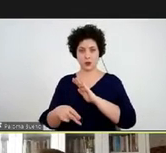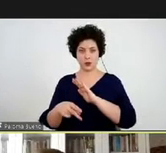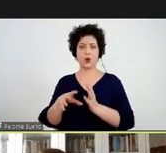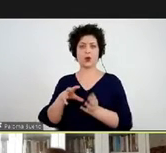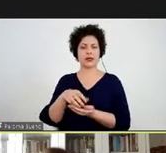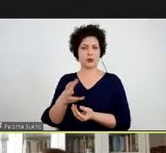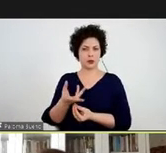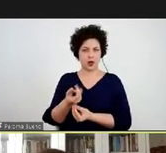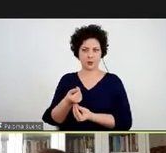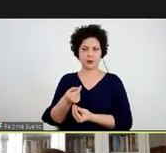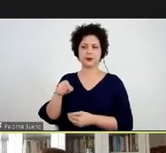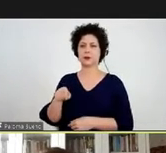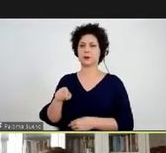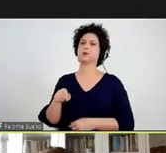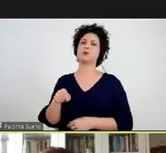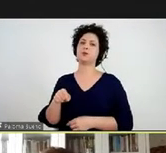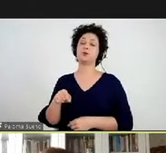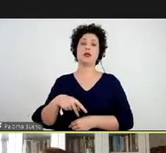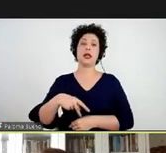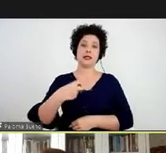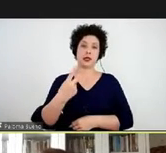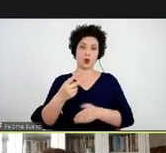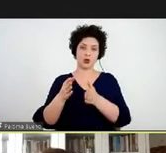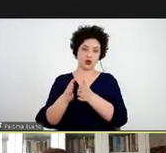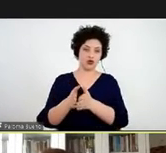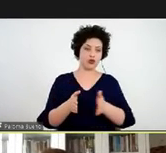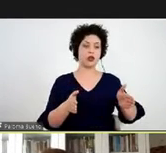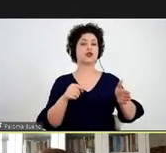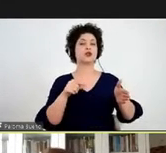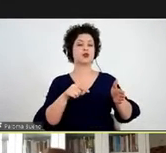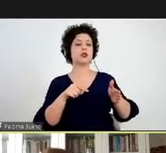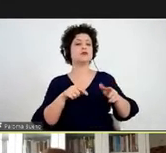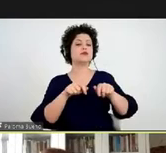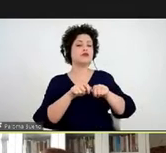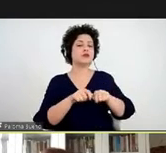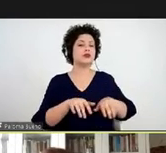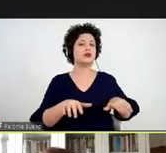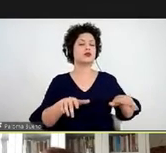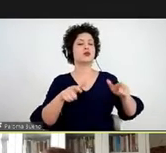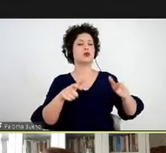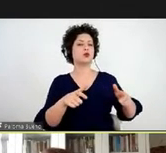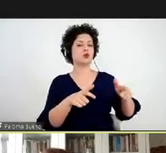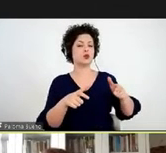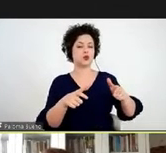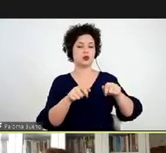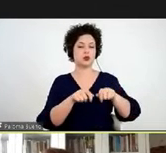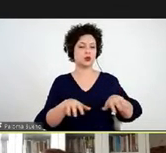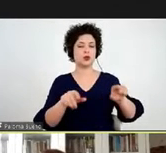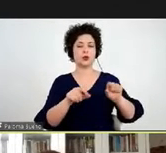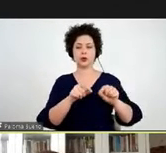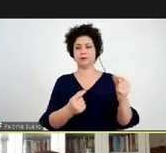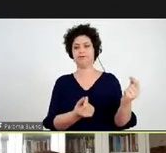de Artes, da segunda em diante, ela ocupou um espaço que veio, de alguma forma,